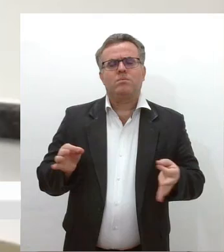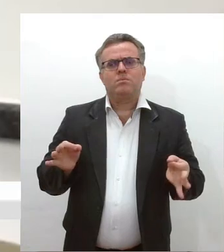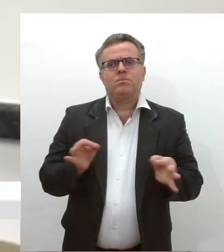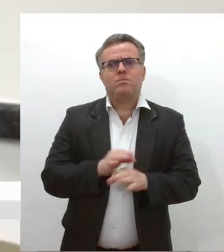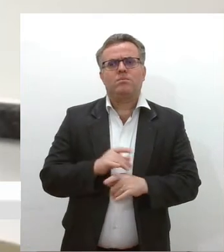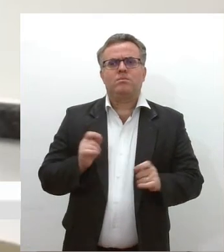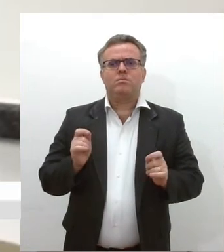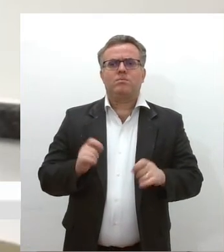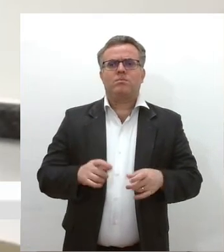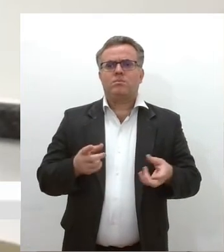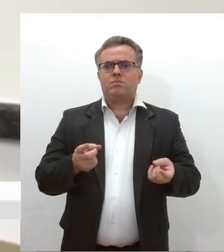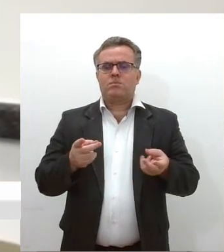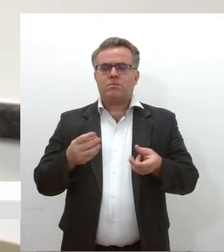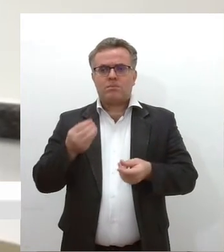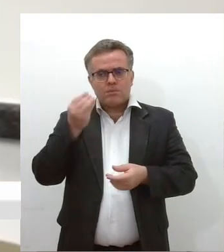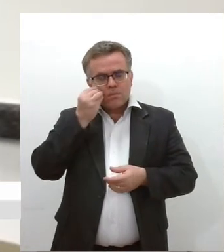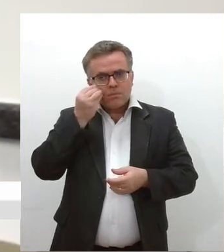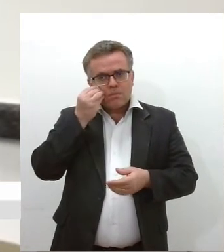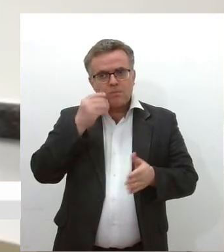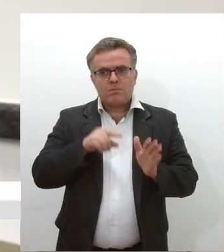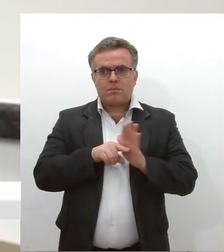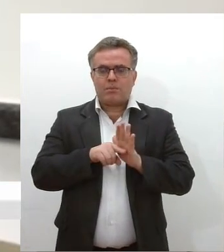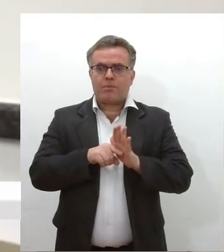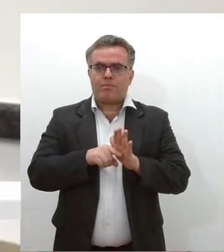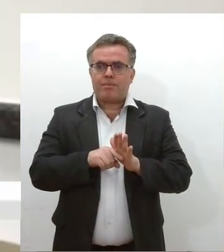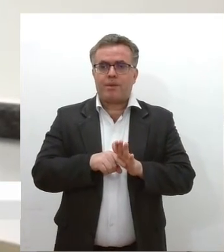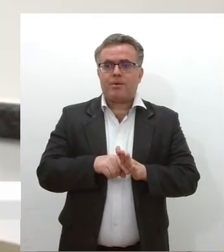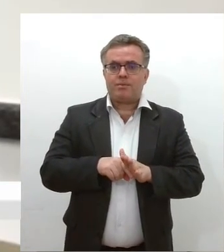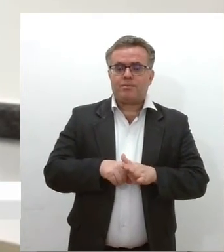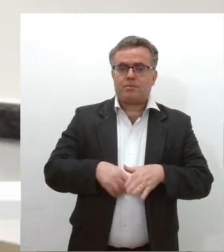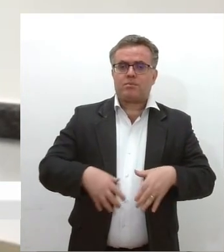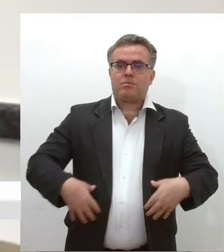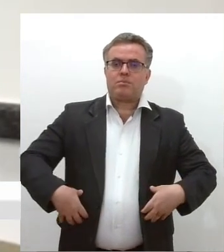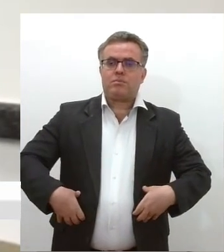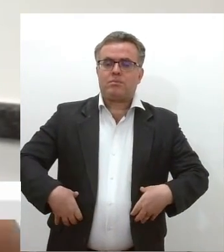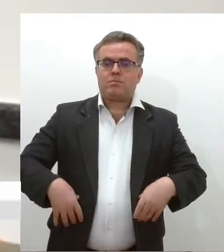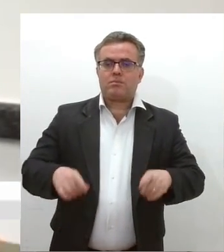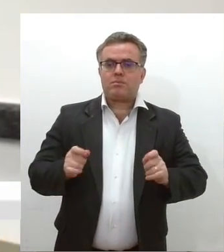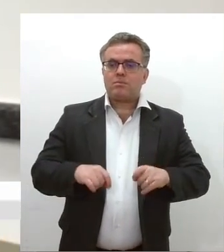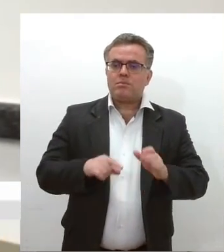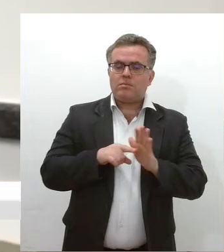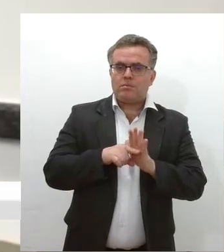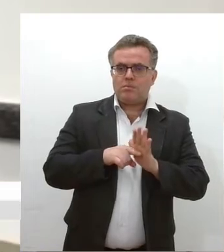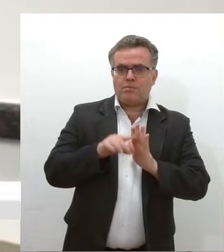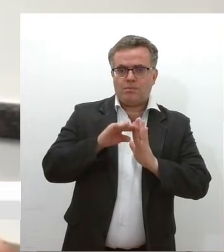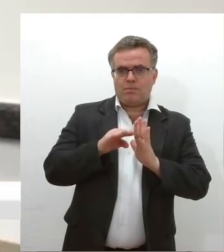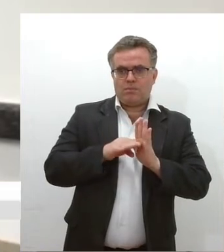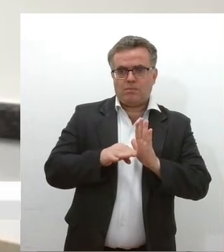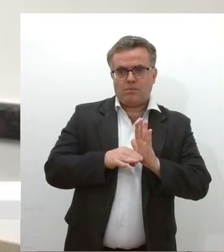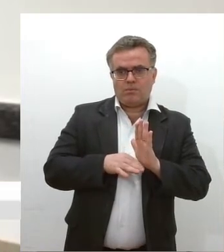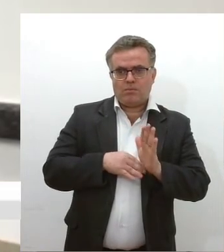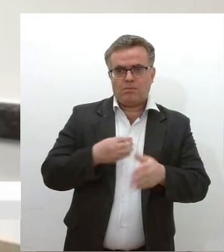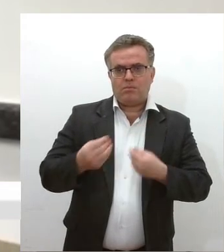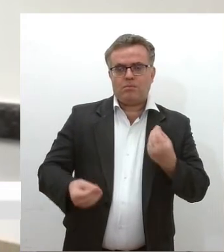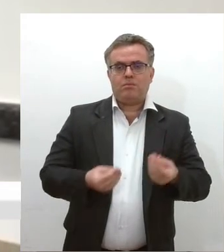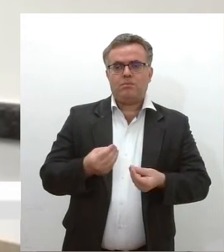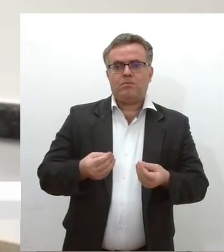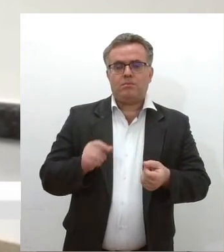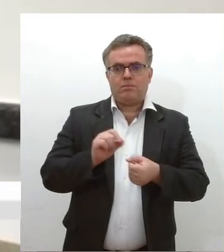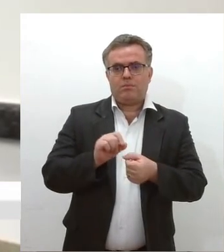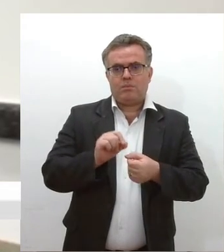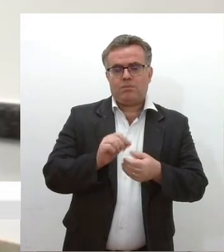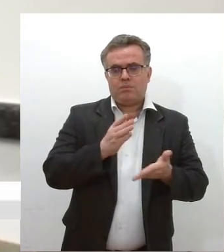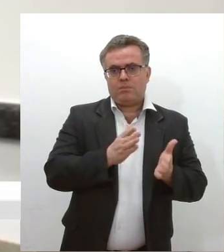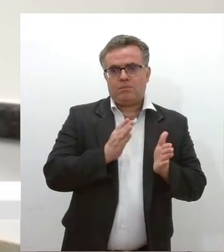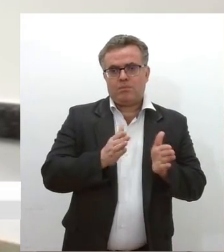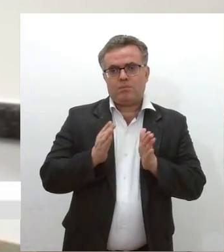testes de ovulação. Você consegue fazer as tirinhas, né? Você tem os testes de ovulação, você consegue fazer, você faz o teste todos